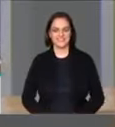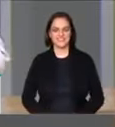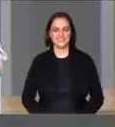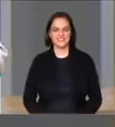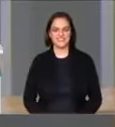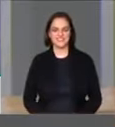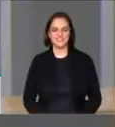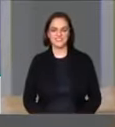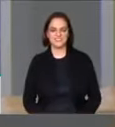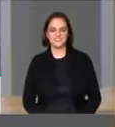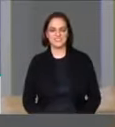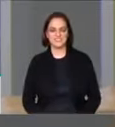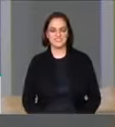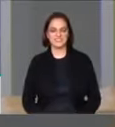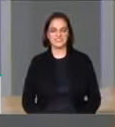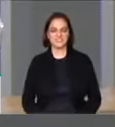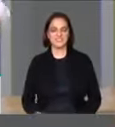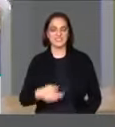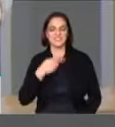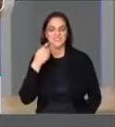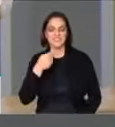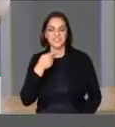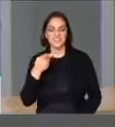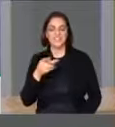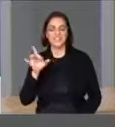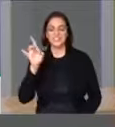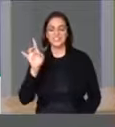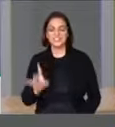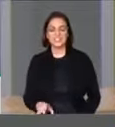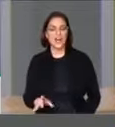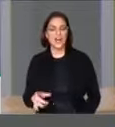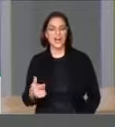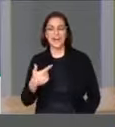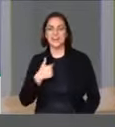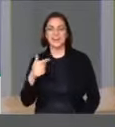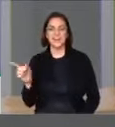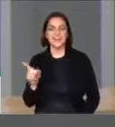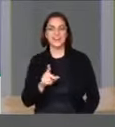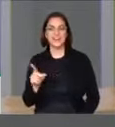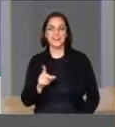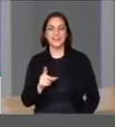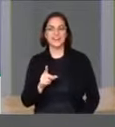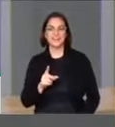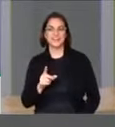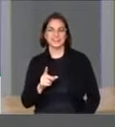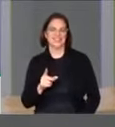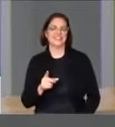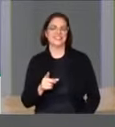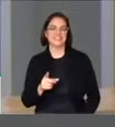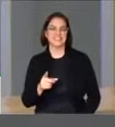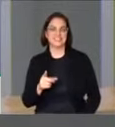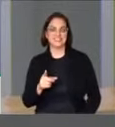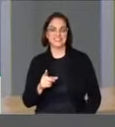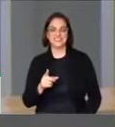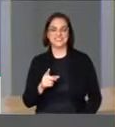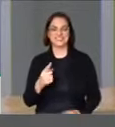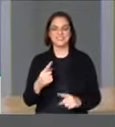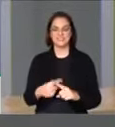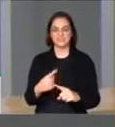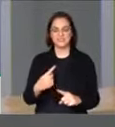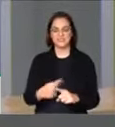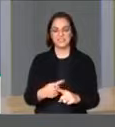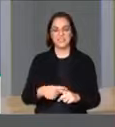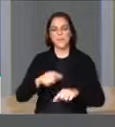estou falando aqui só no meu nome. Estou falando no nome dessas pessoas, dessas